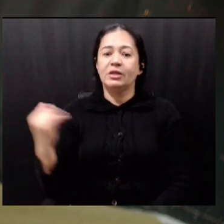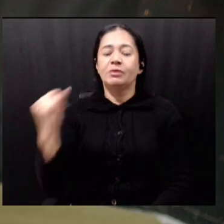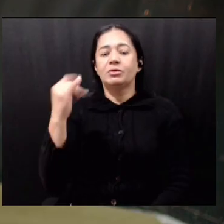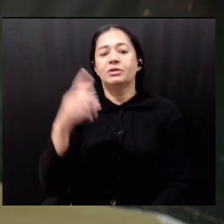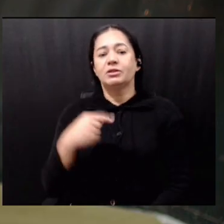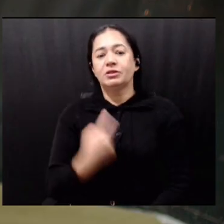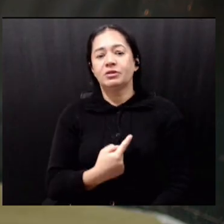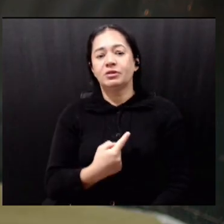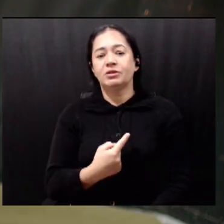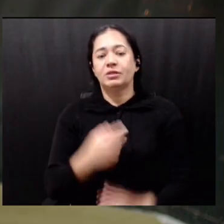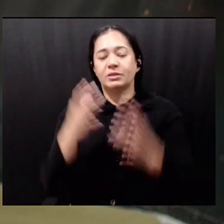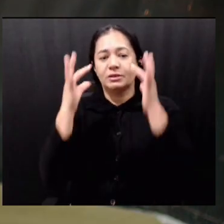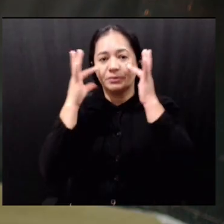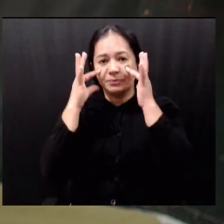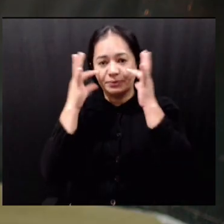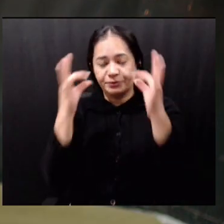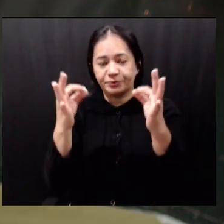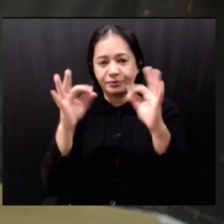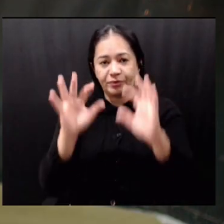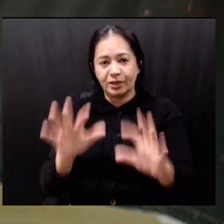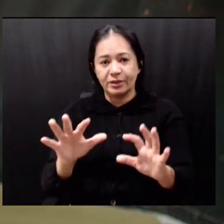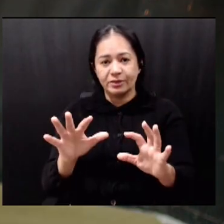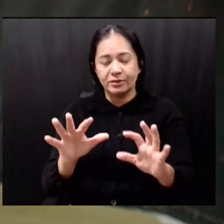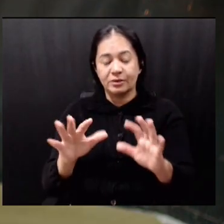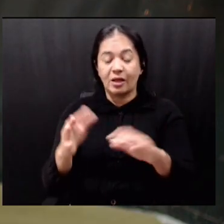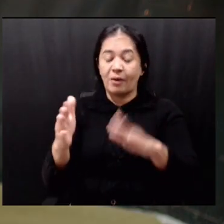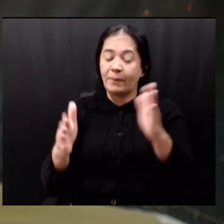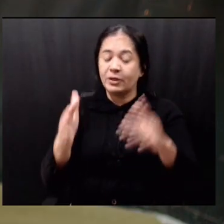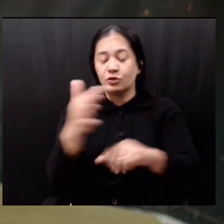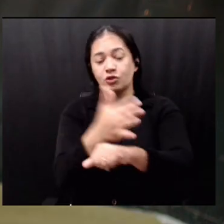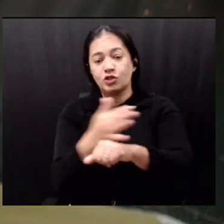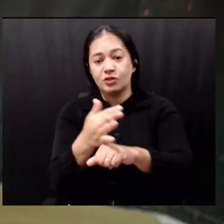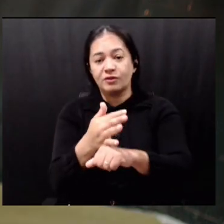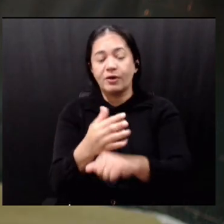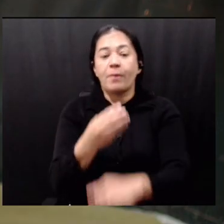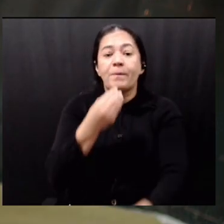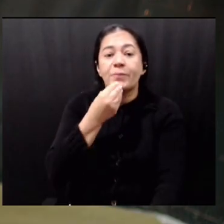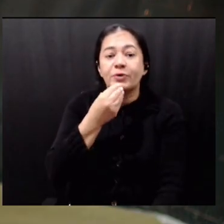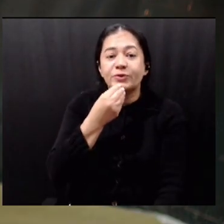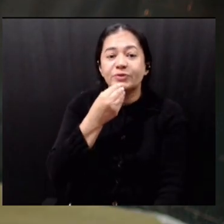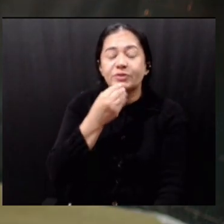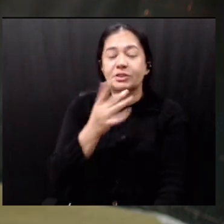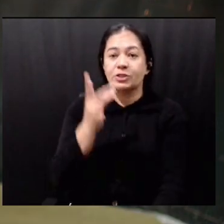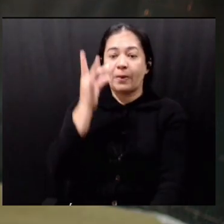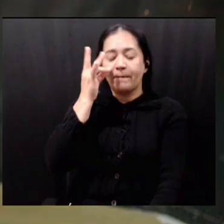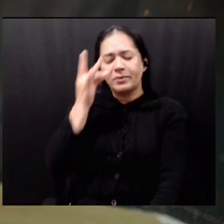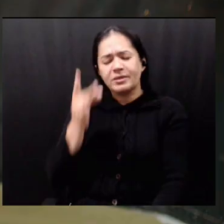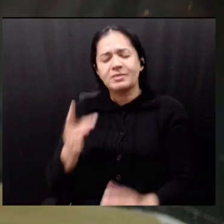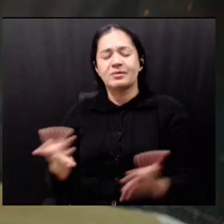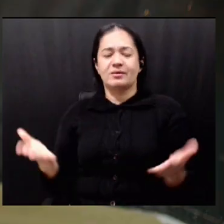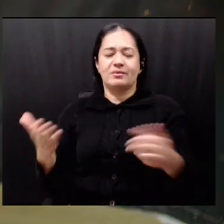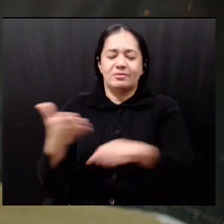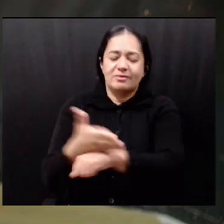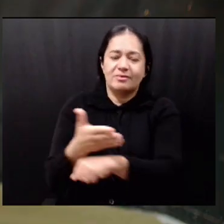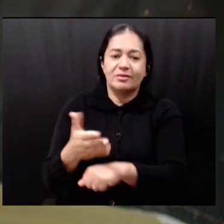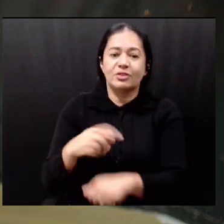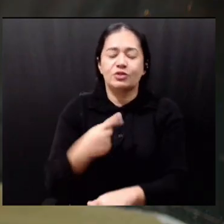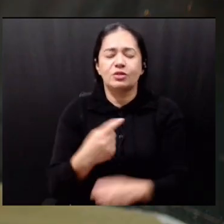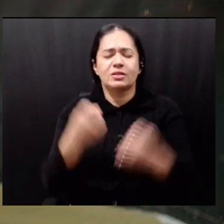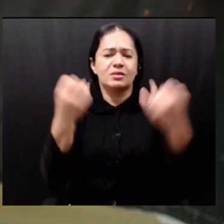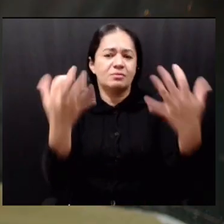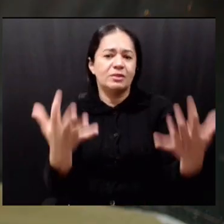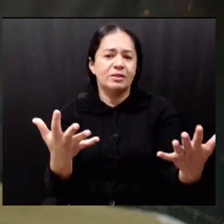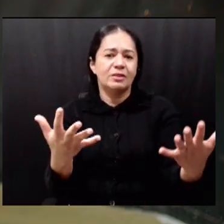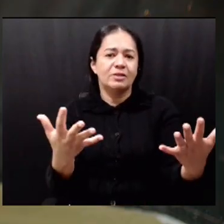atentar, né, a isso. As férias são uma grande chance de criar presença. E não estamos falando de dar conta de